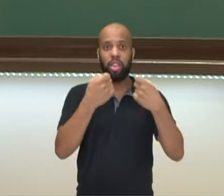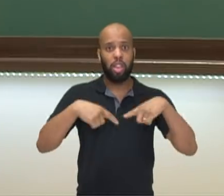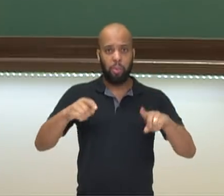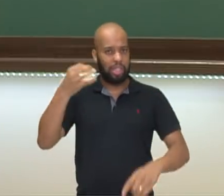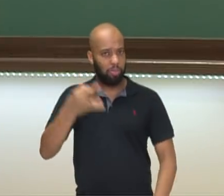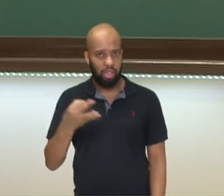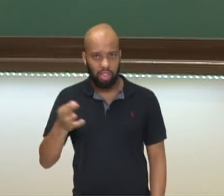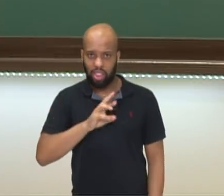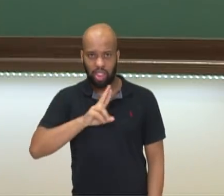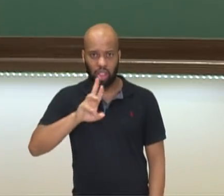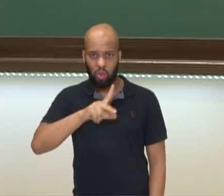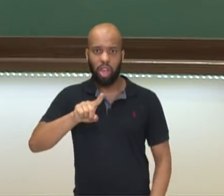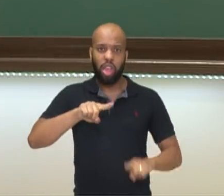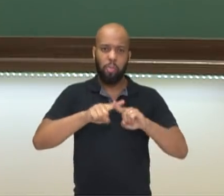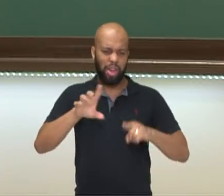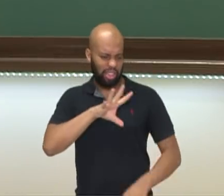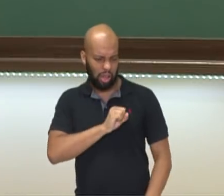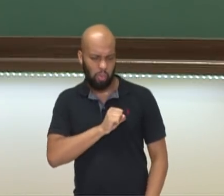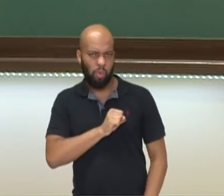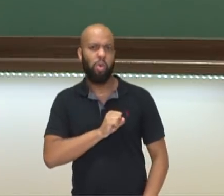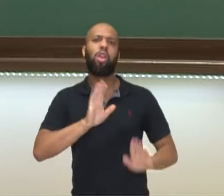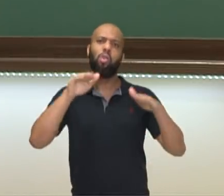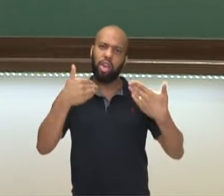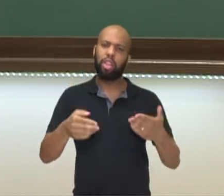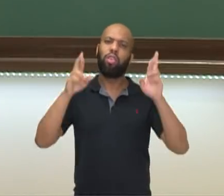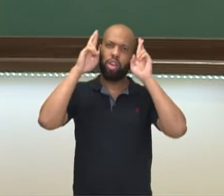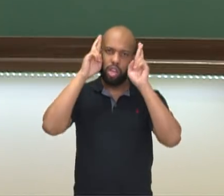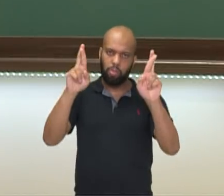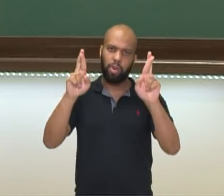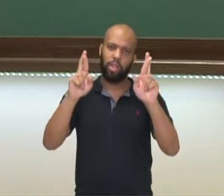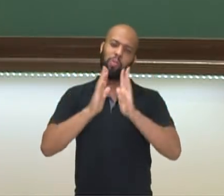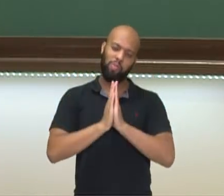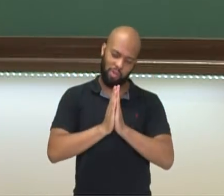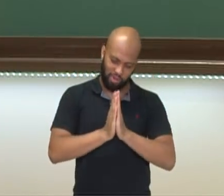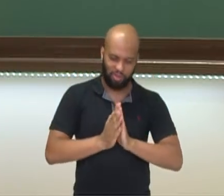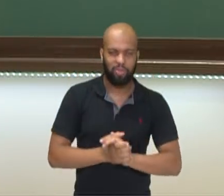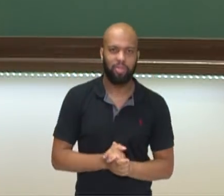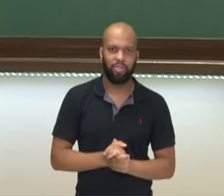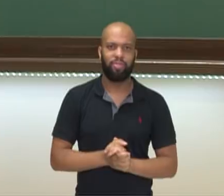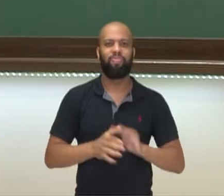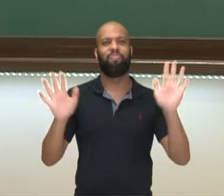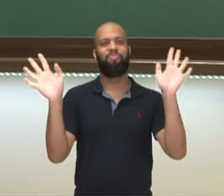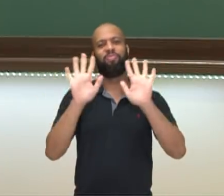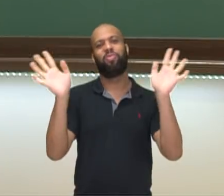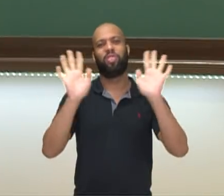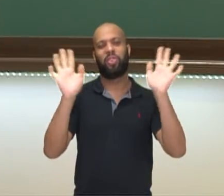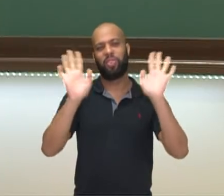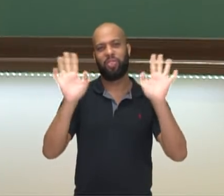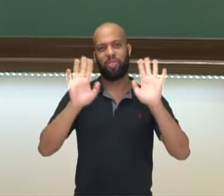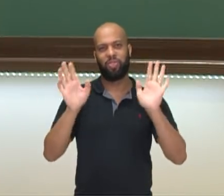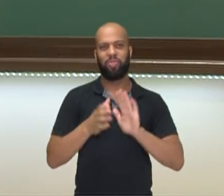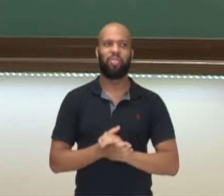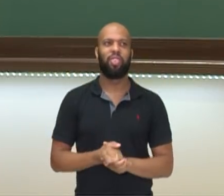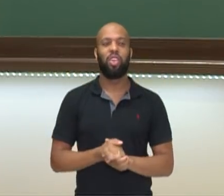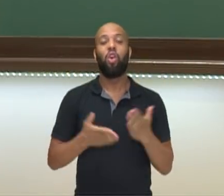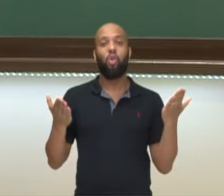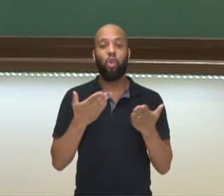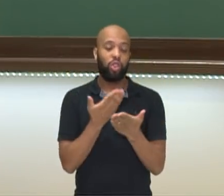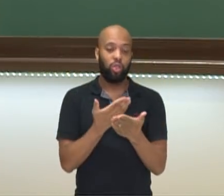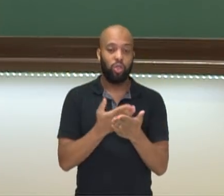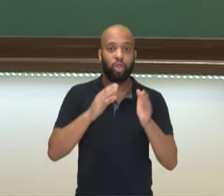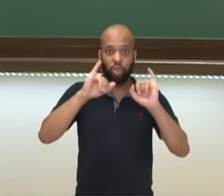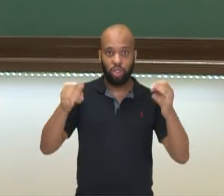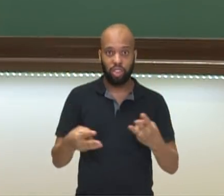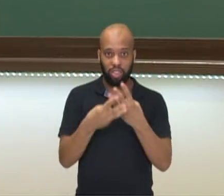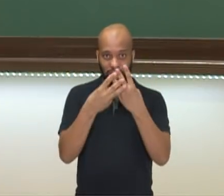ser perfeito, mas se não puder ser amor, seja pelo menos respeito. Então, shalom para quem é do judaísmo, hoje falamos de bar